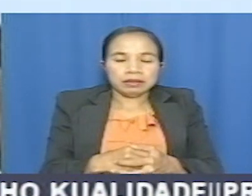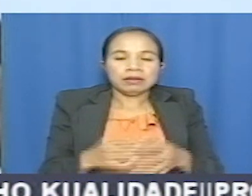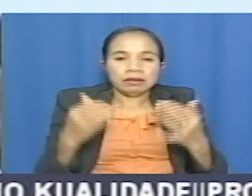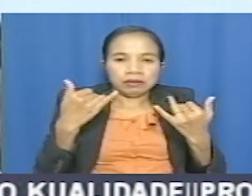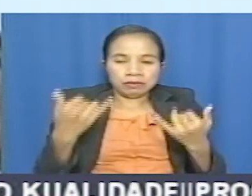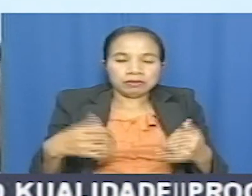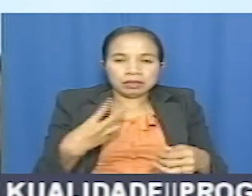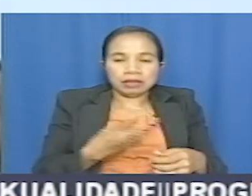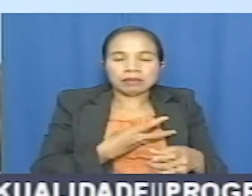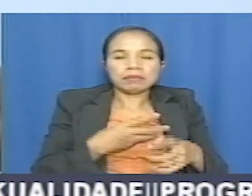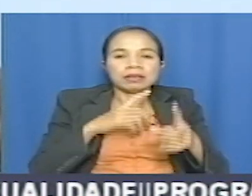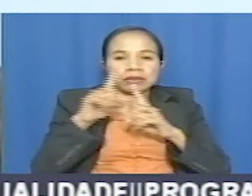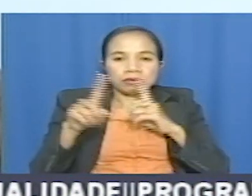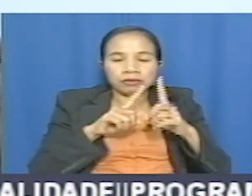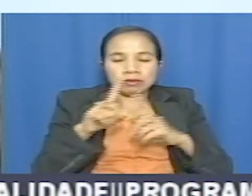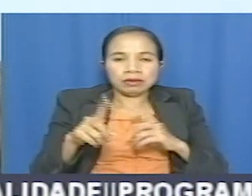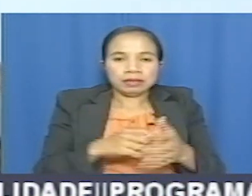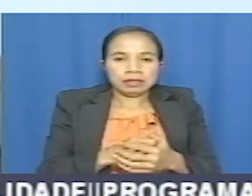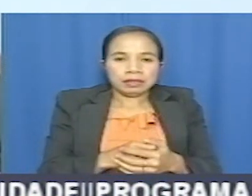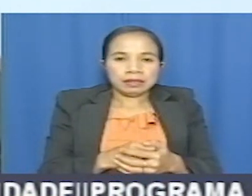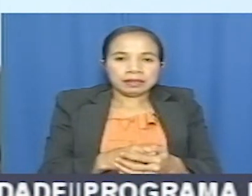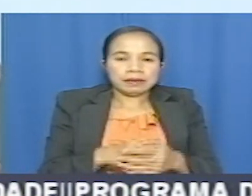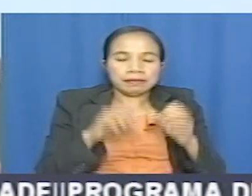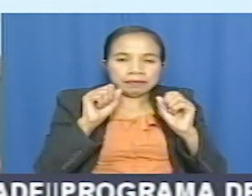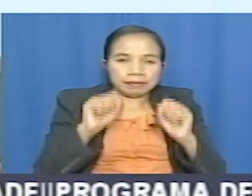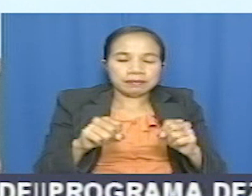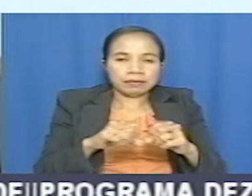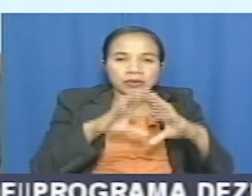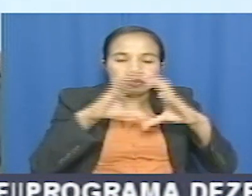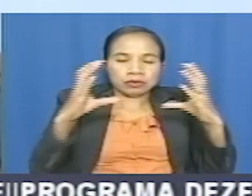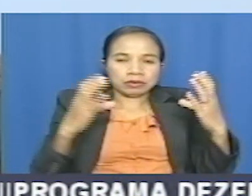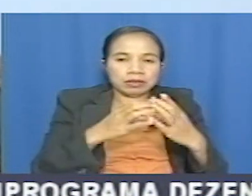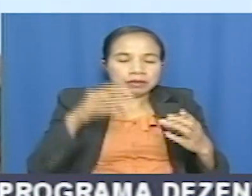rei amnaru a colher ela e provavelmente e a próximo Conselho de Ministros